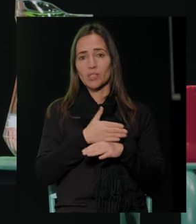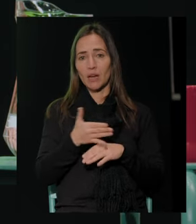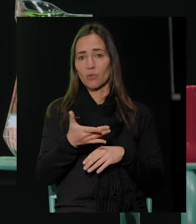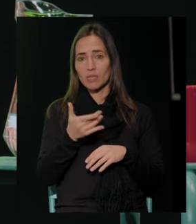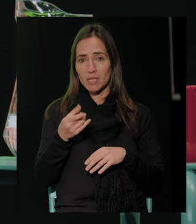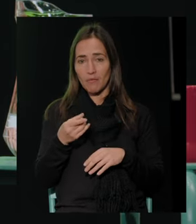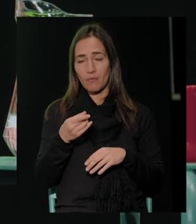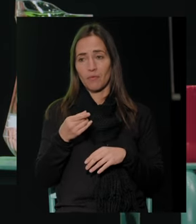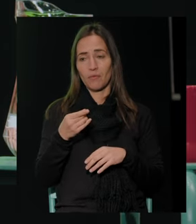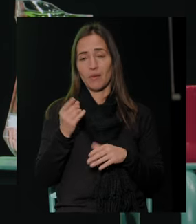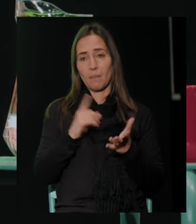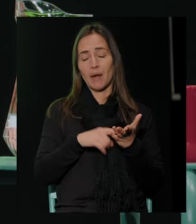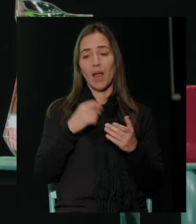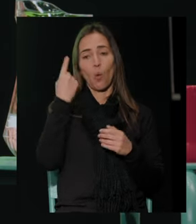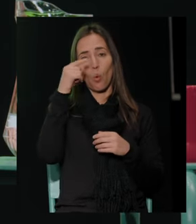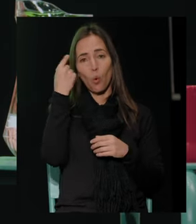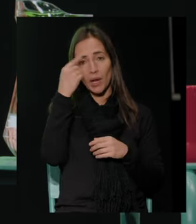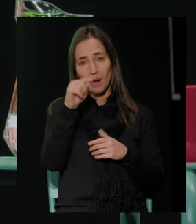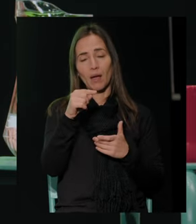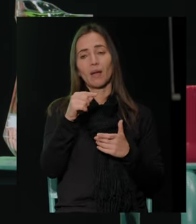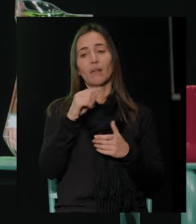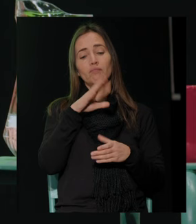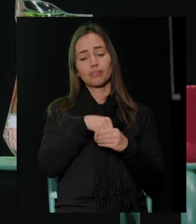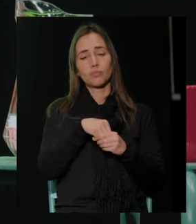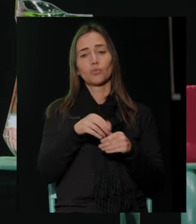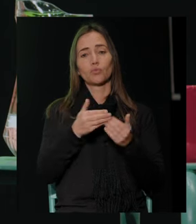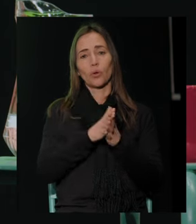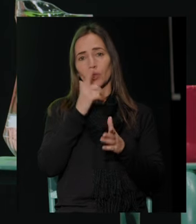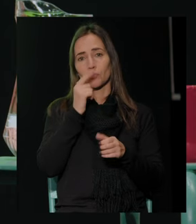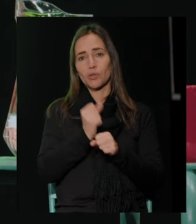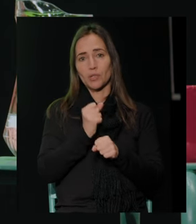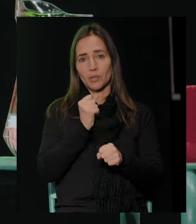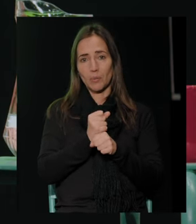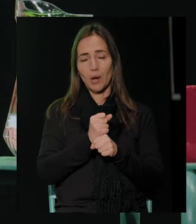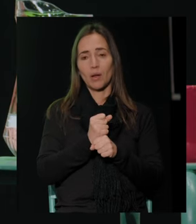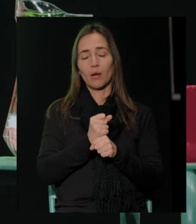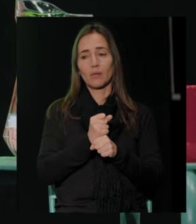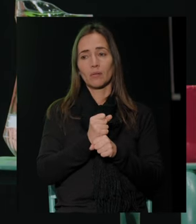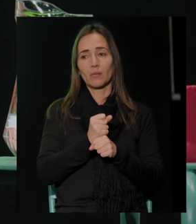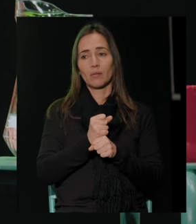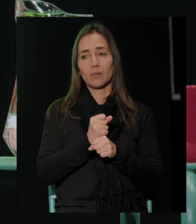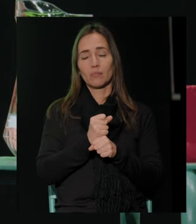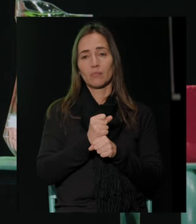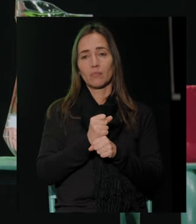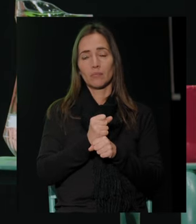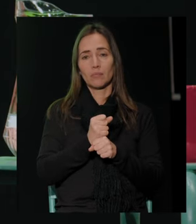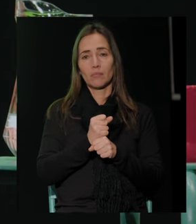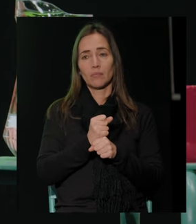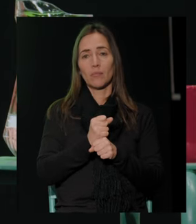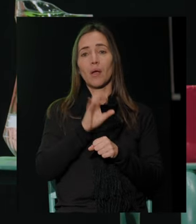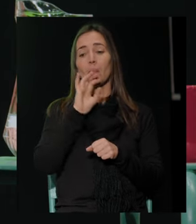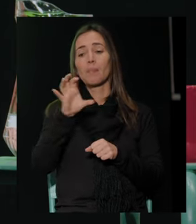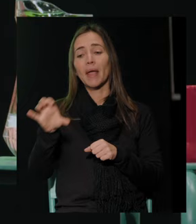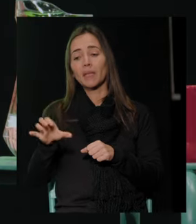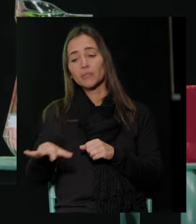única, precisamente, uma cooperativa sindicato que agregava todos os trabalhadores, independentemente da origem, dos países de